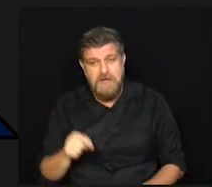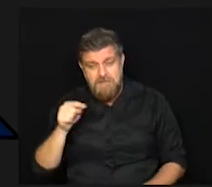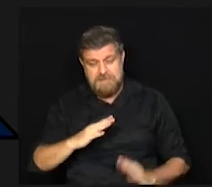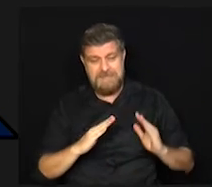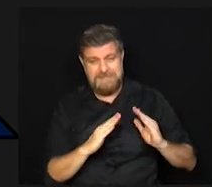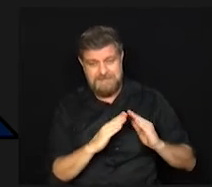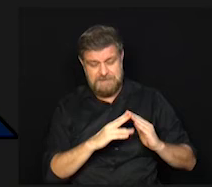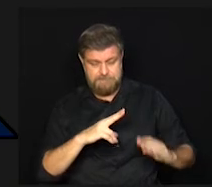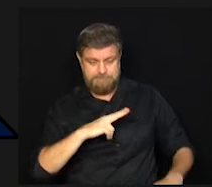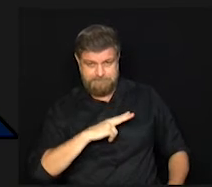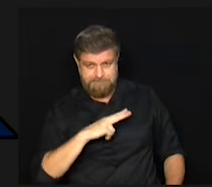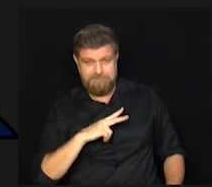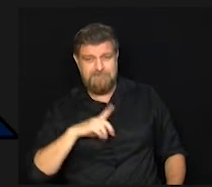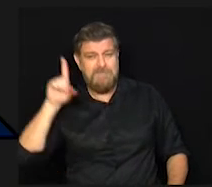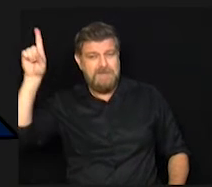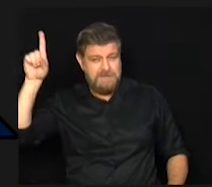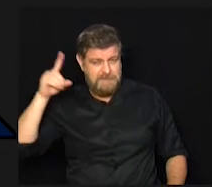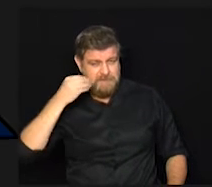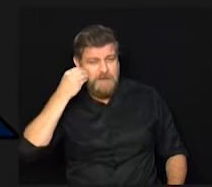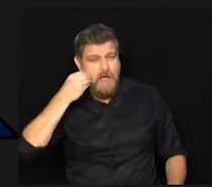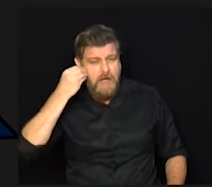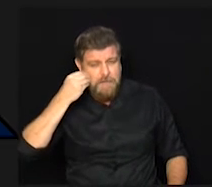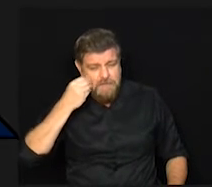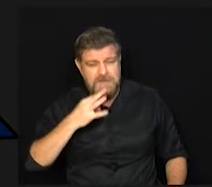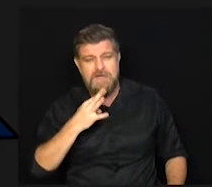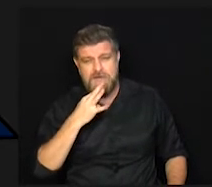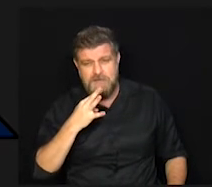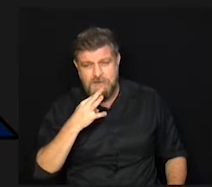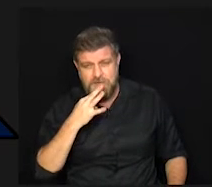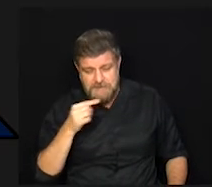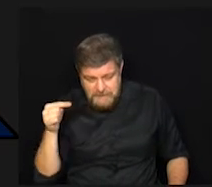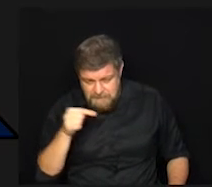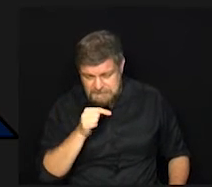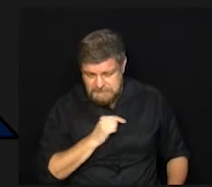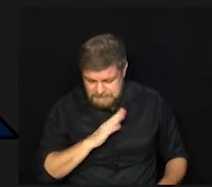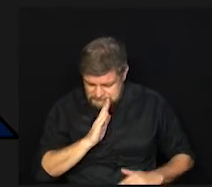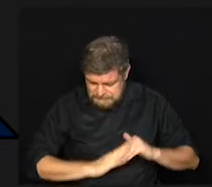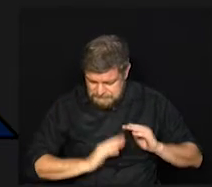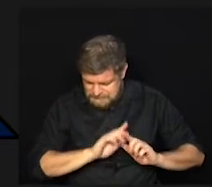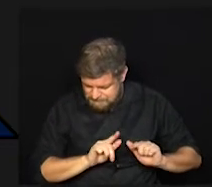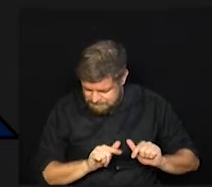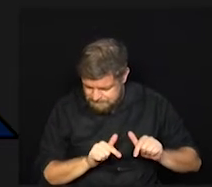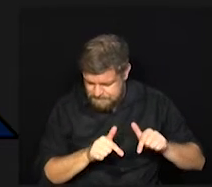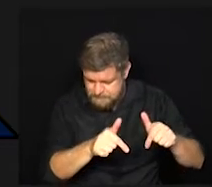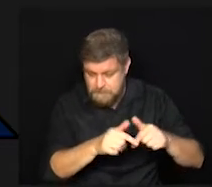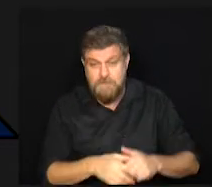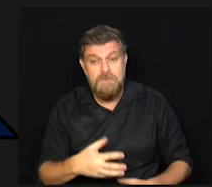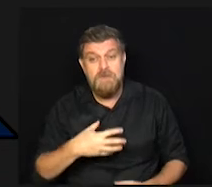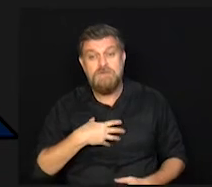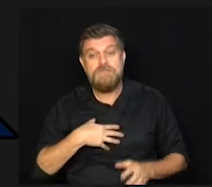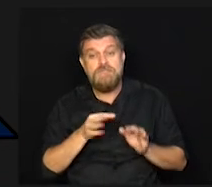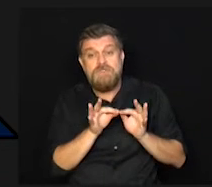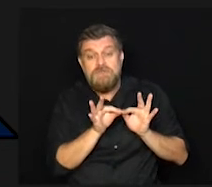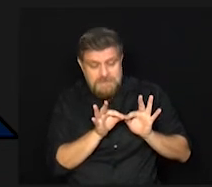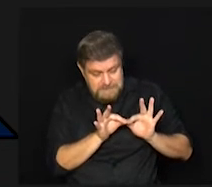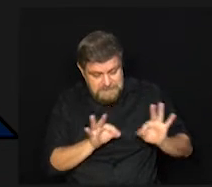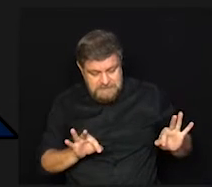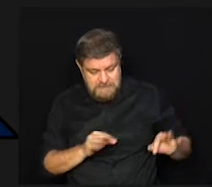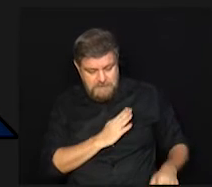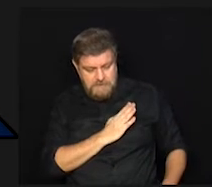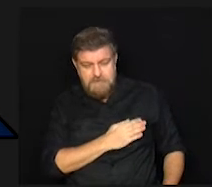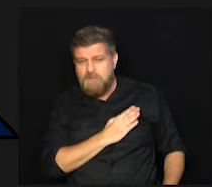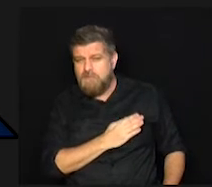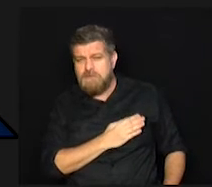casa, sabe o que a sua experiência nessa linha de atuação, e com essa simplicidade que esse coração seu,